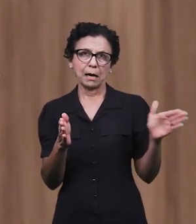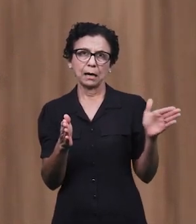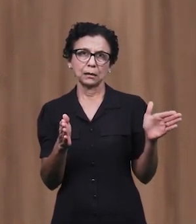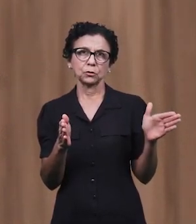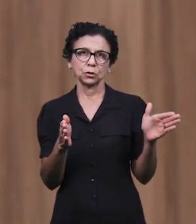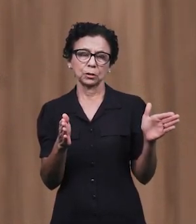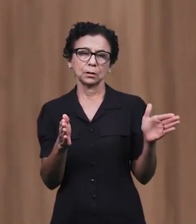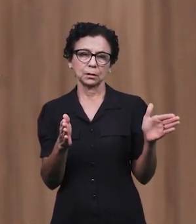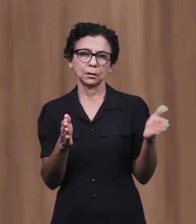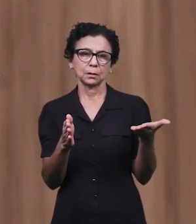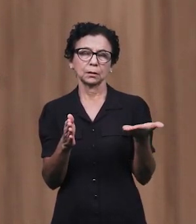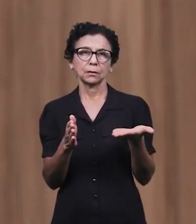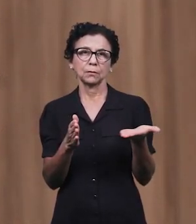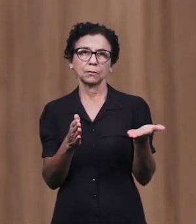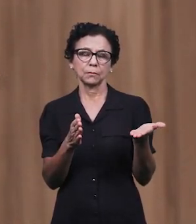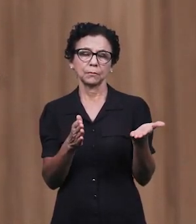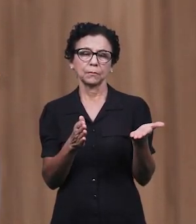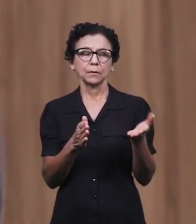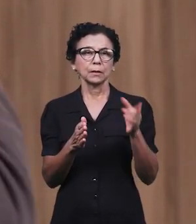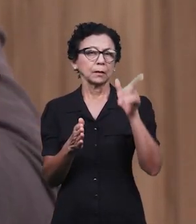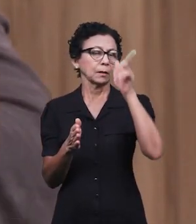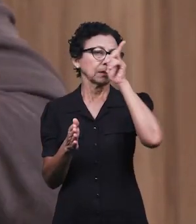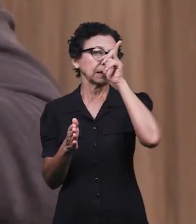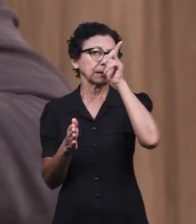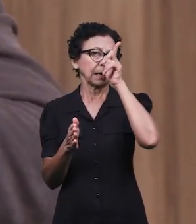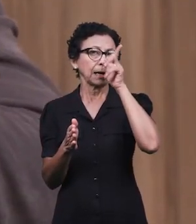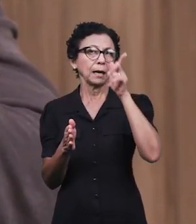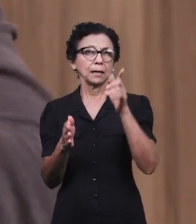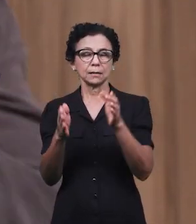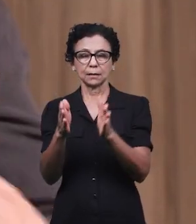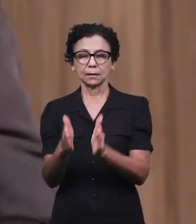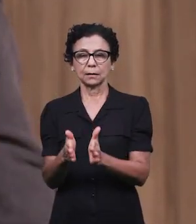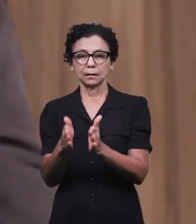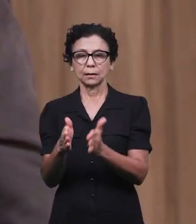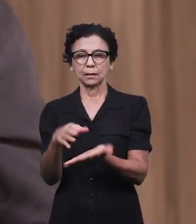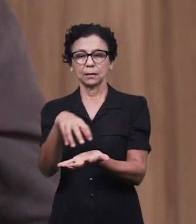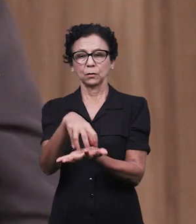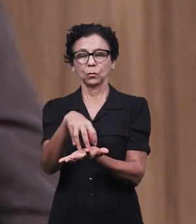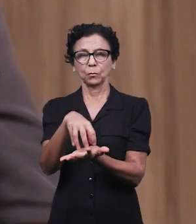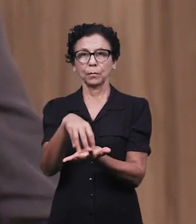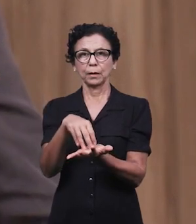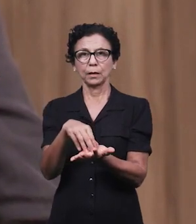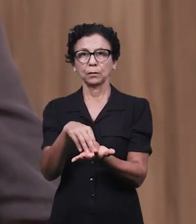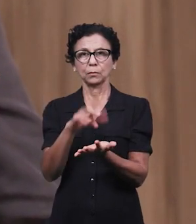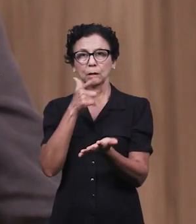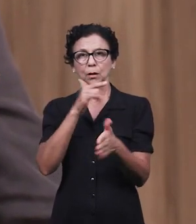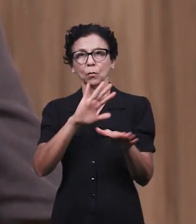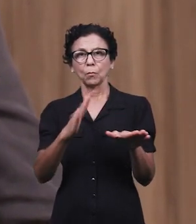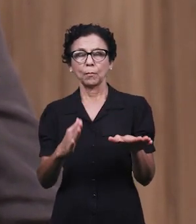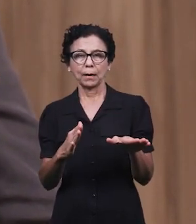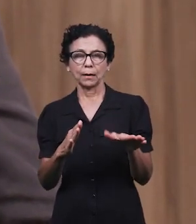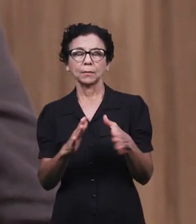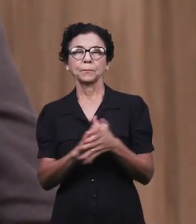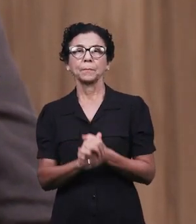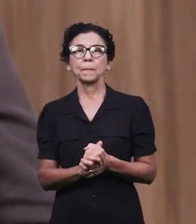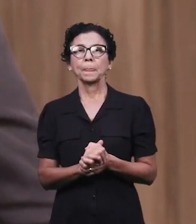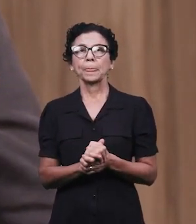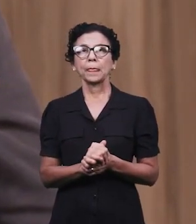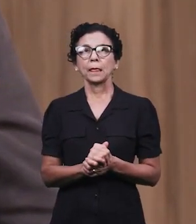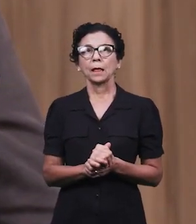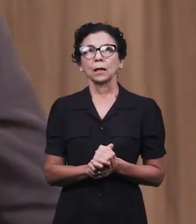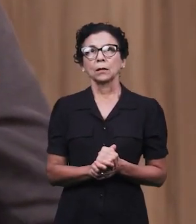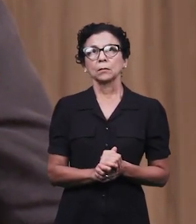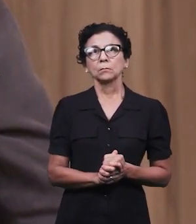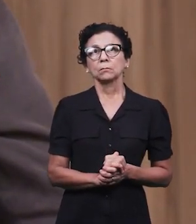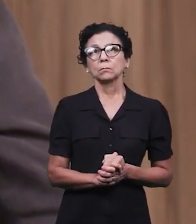porção de terra que avança pelo mar Mediterrâneo da Grécia, ali no meio nós temos o mar Adriático. Mas de Creta até a